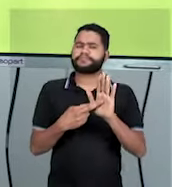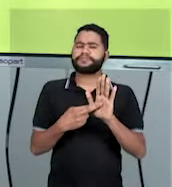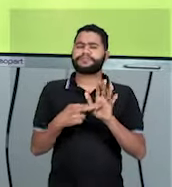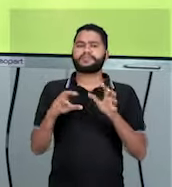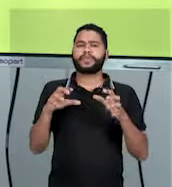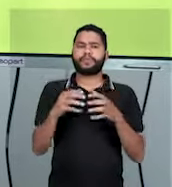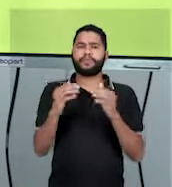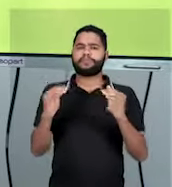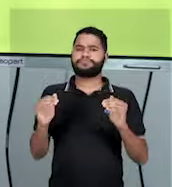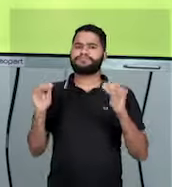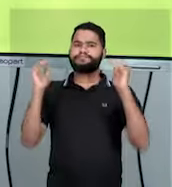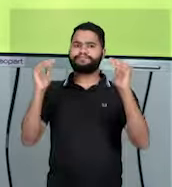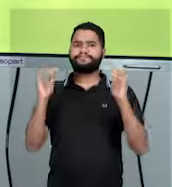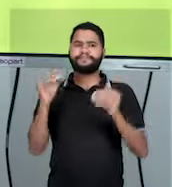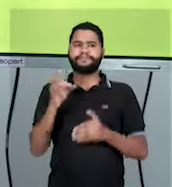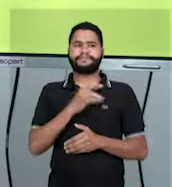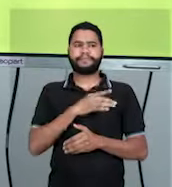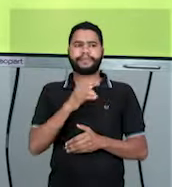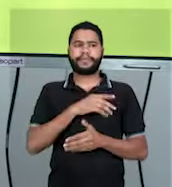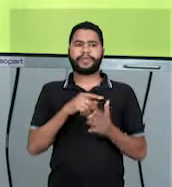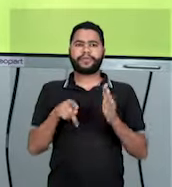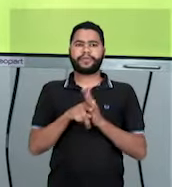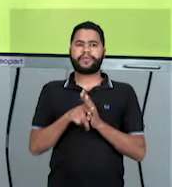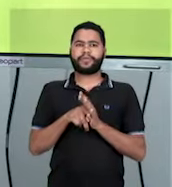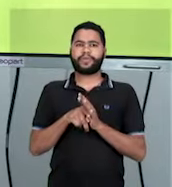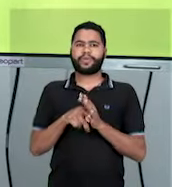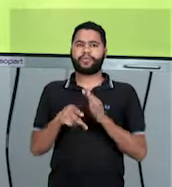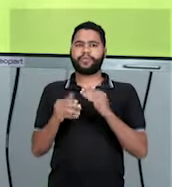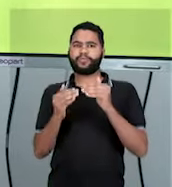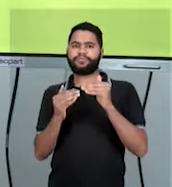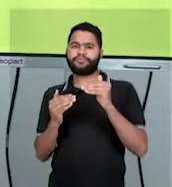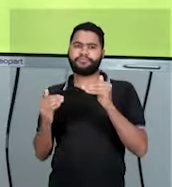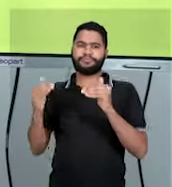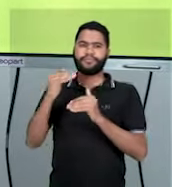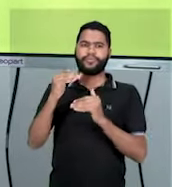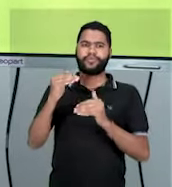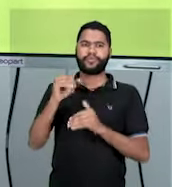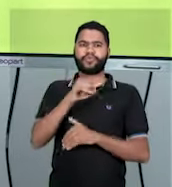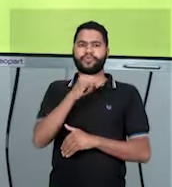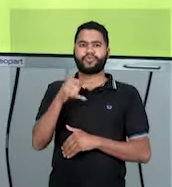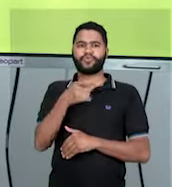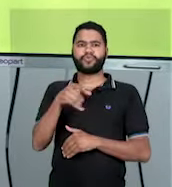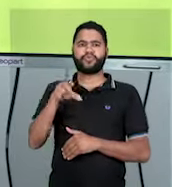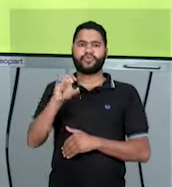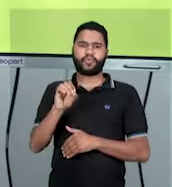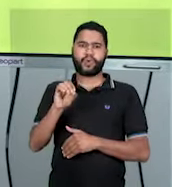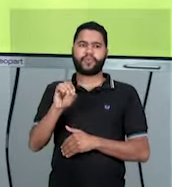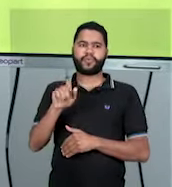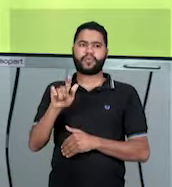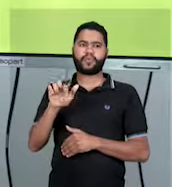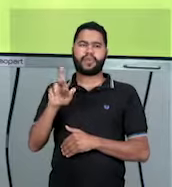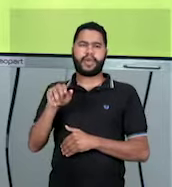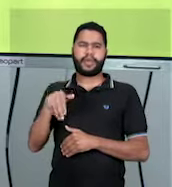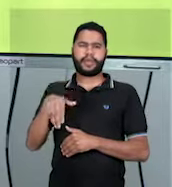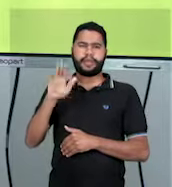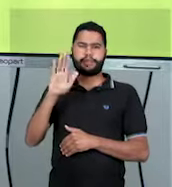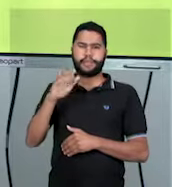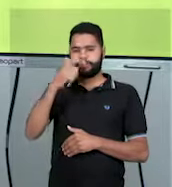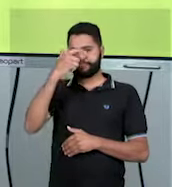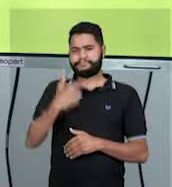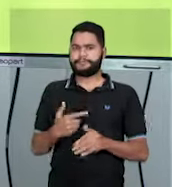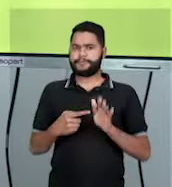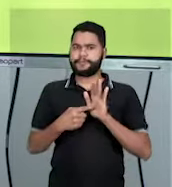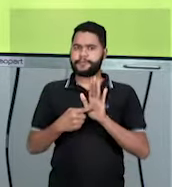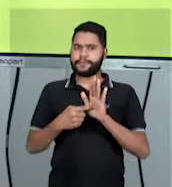ricas, teria medo de uma ascensão do vice-presidente João Goulart, que era tido como um político de caráter popular,